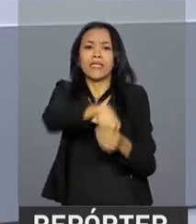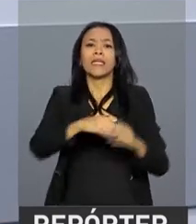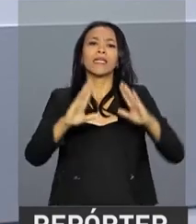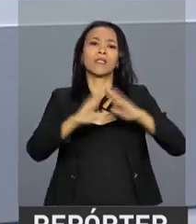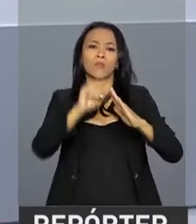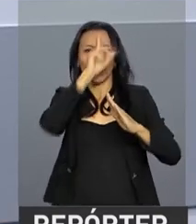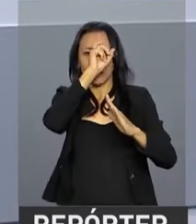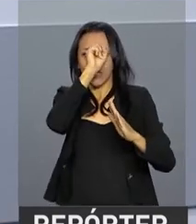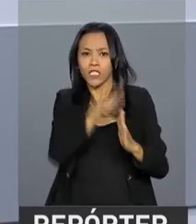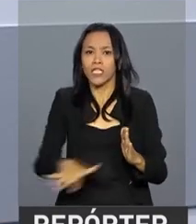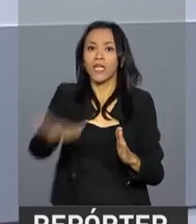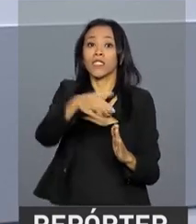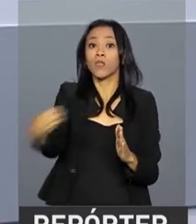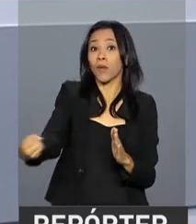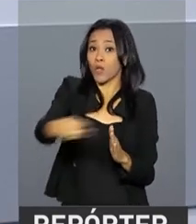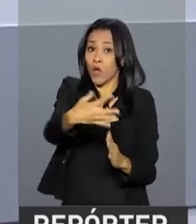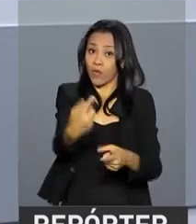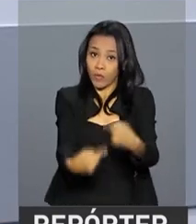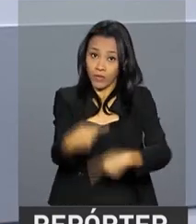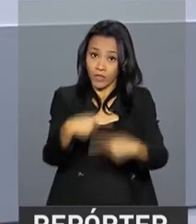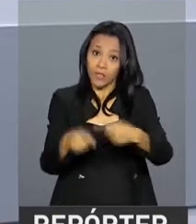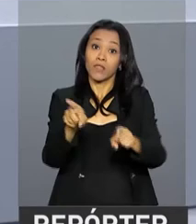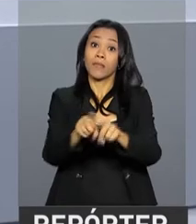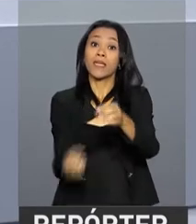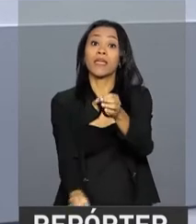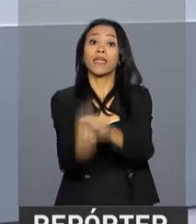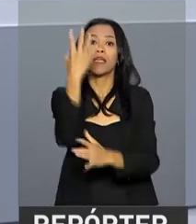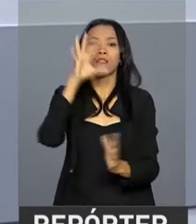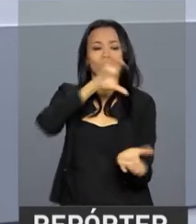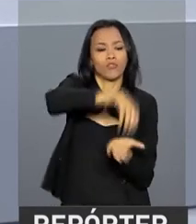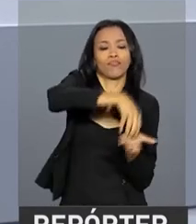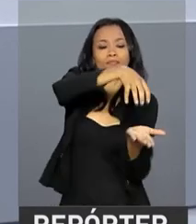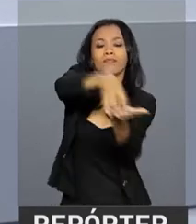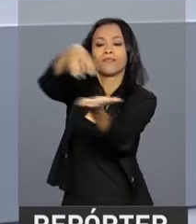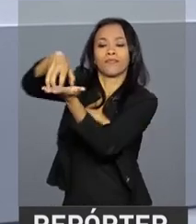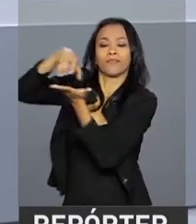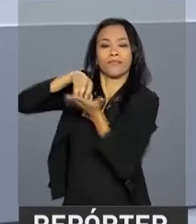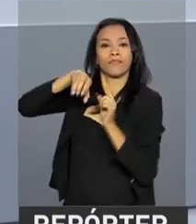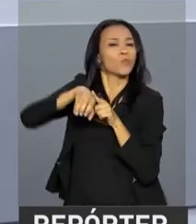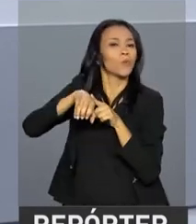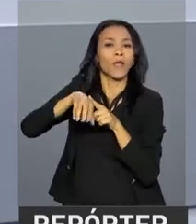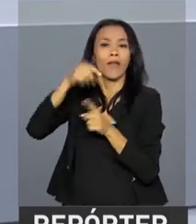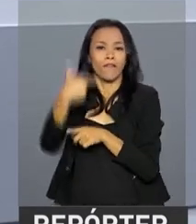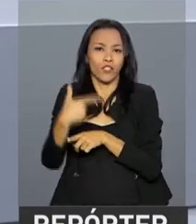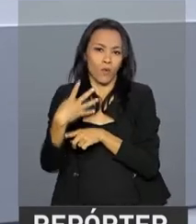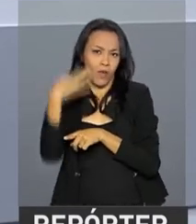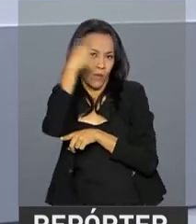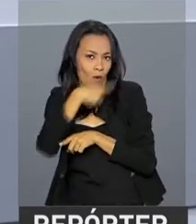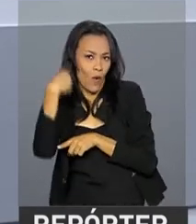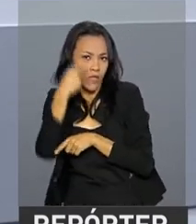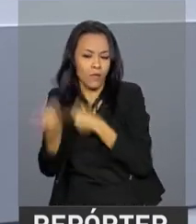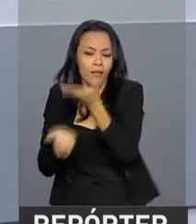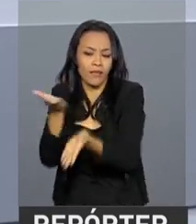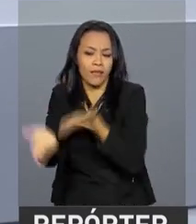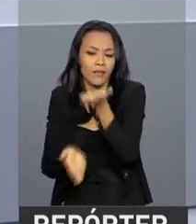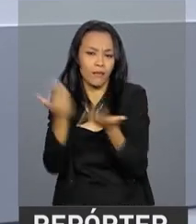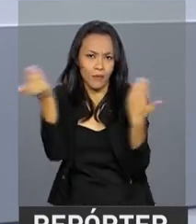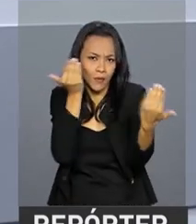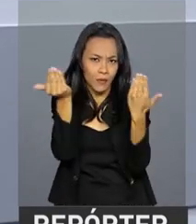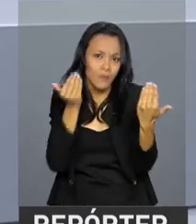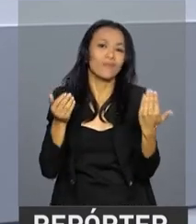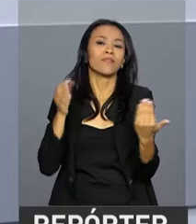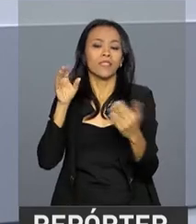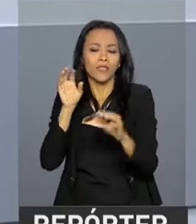gerais a nova política também prevê a criação de centros de atenção psicossocial 24 horas para atendimentos de urgência e emergência